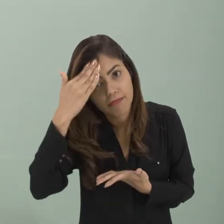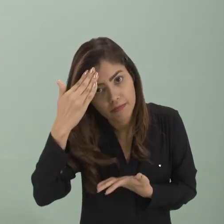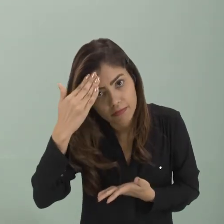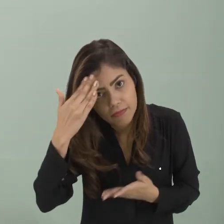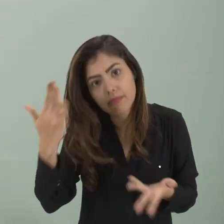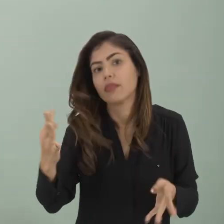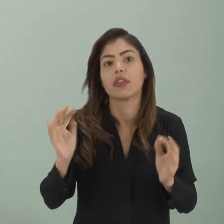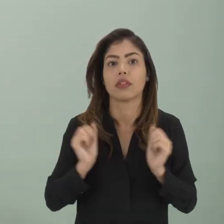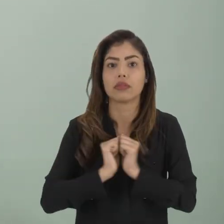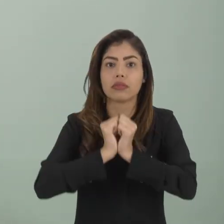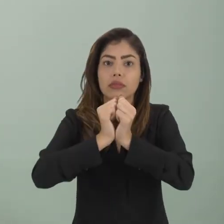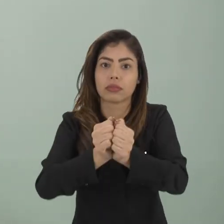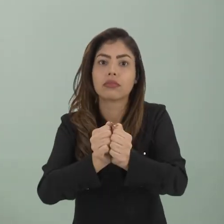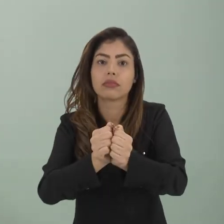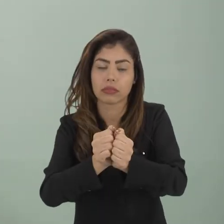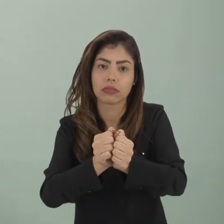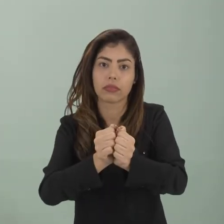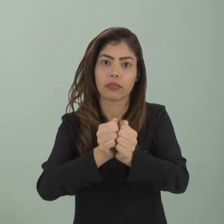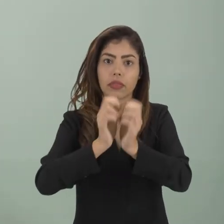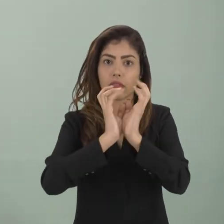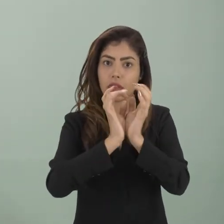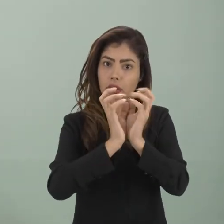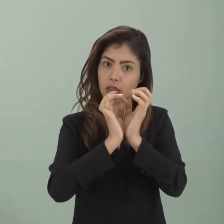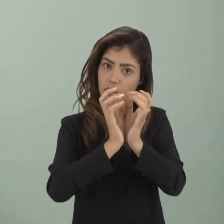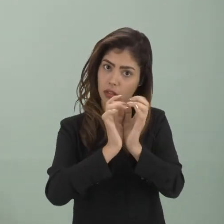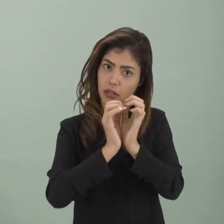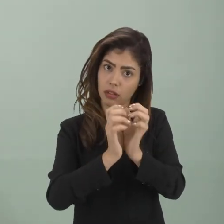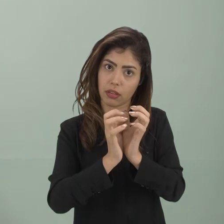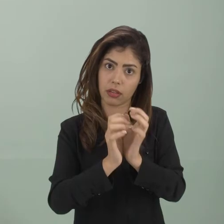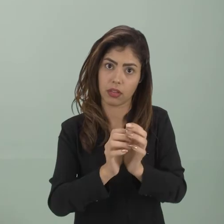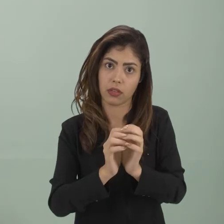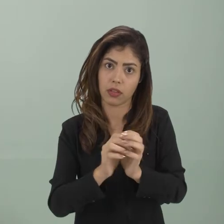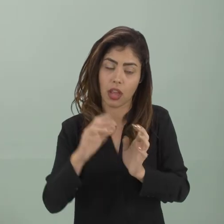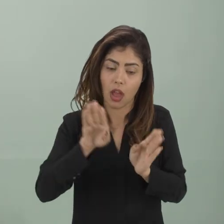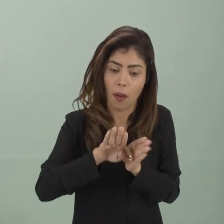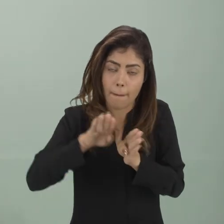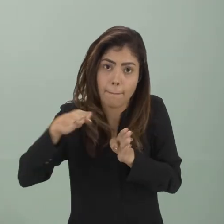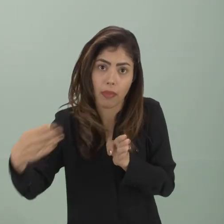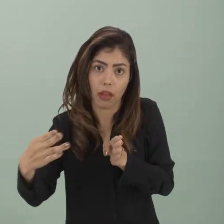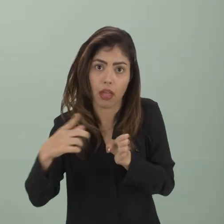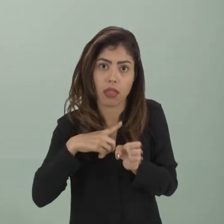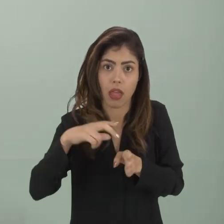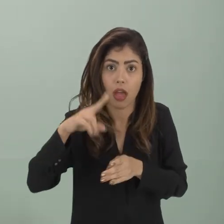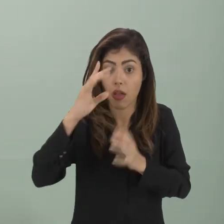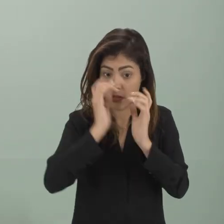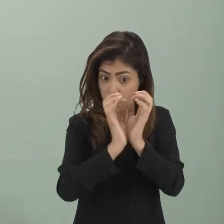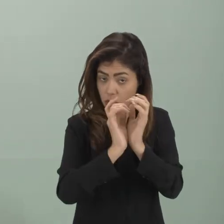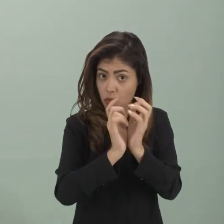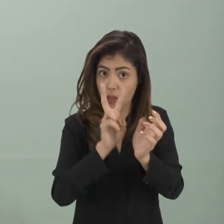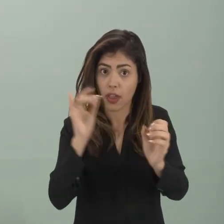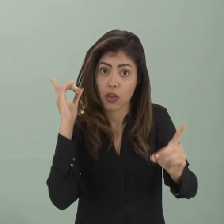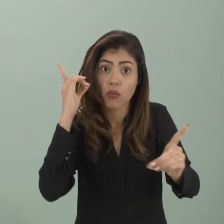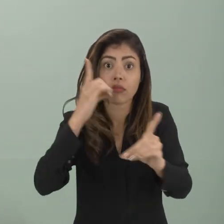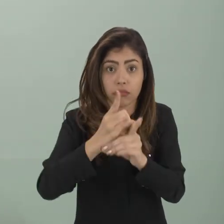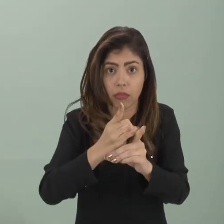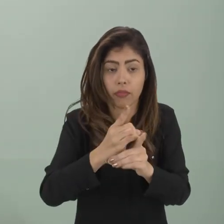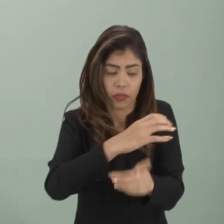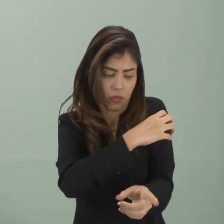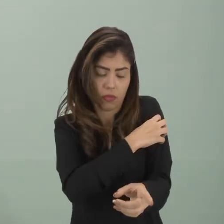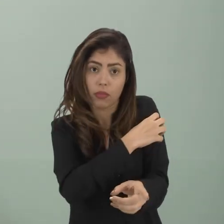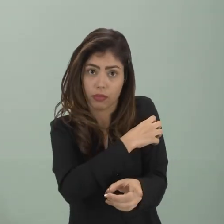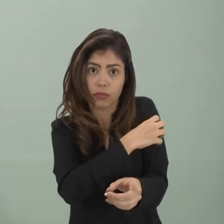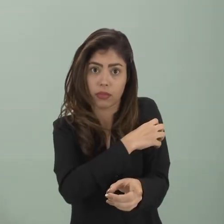que a junção neuromuscular é exatamente a porção onde o neurônio encontra um